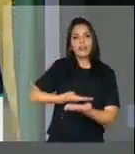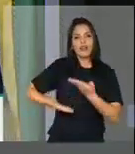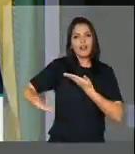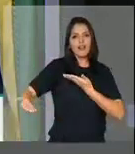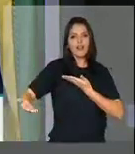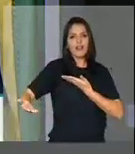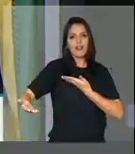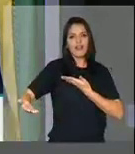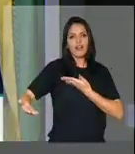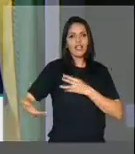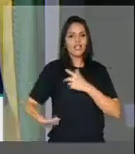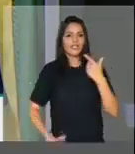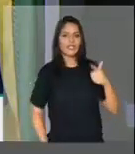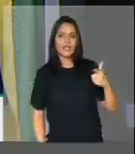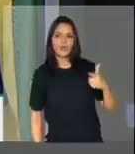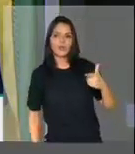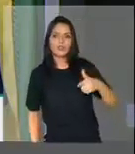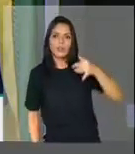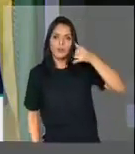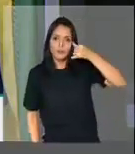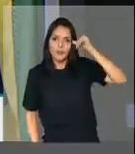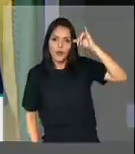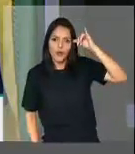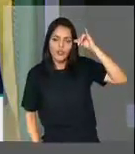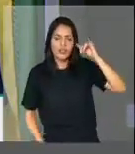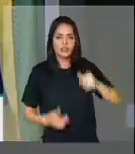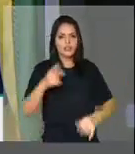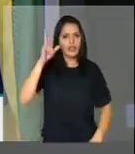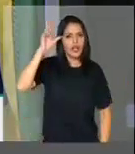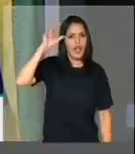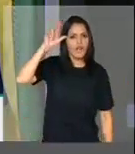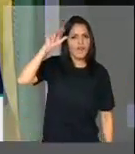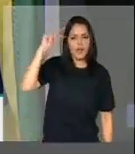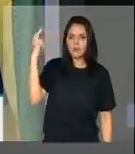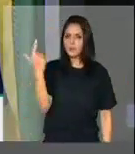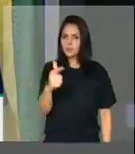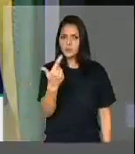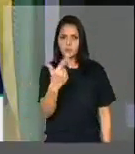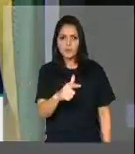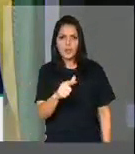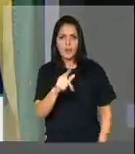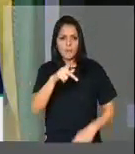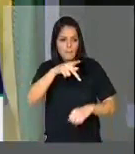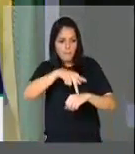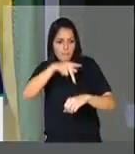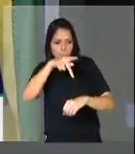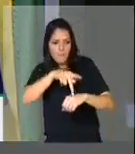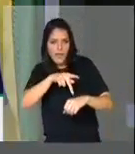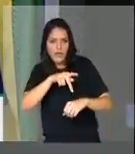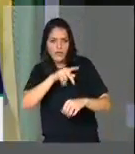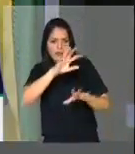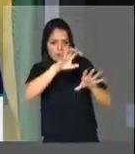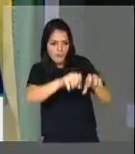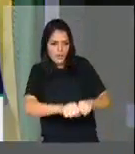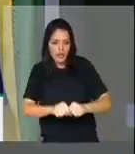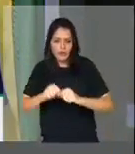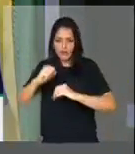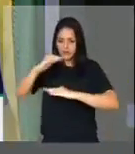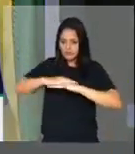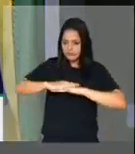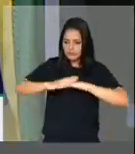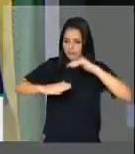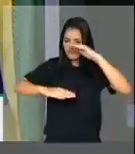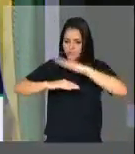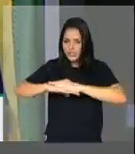Não havia bois, não havia cavalos, não havia pedras para construção, pouco